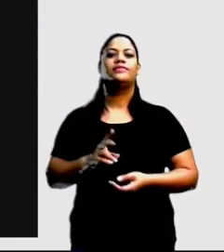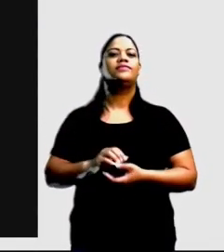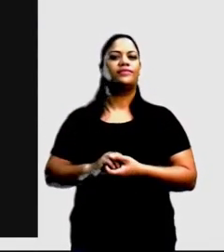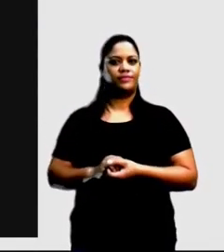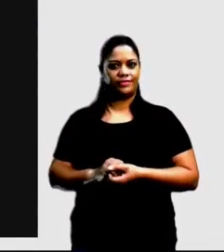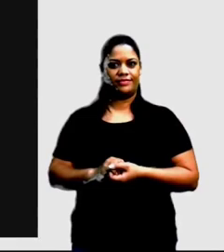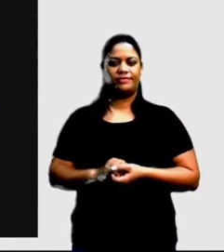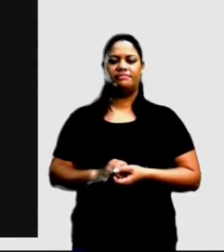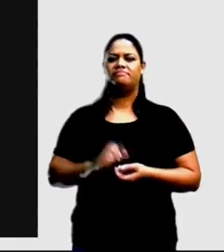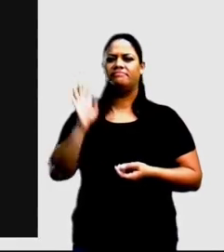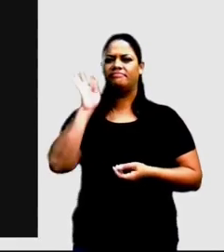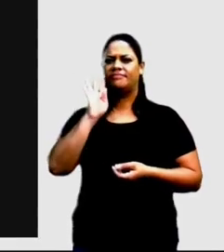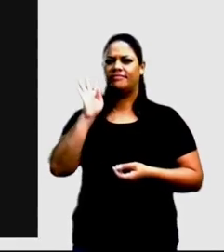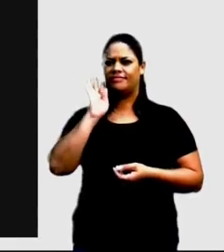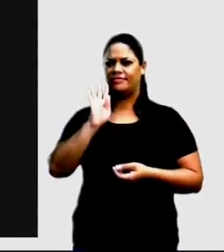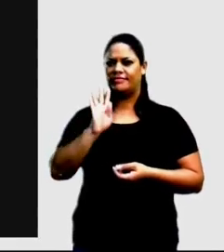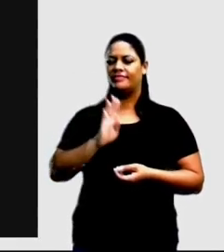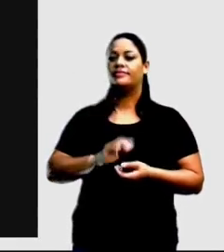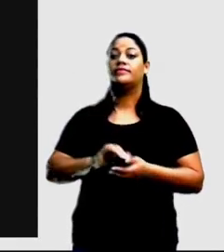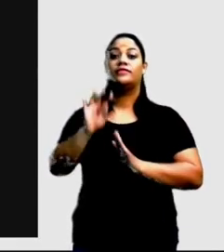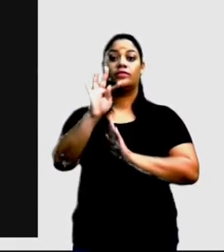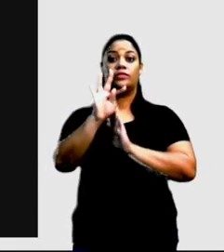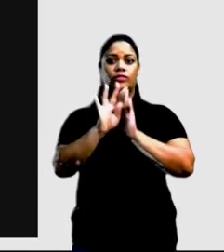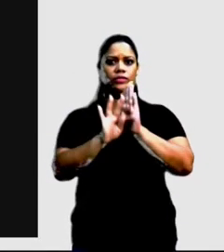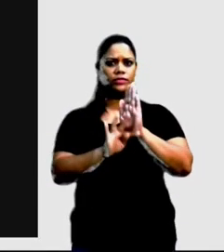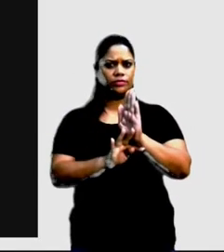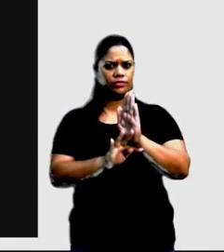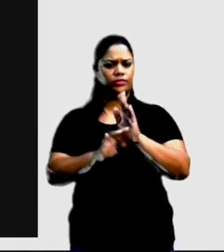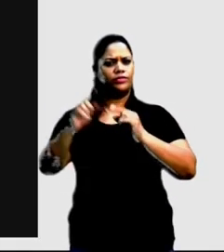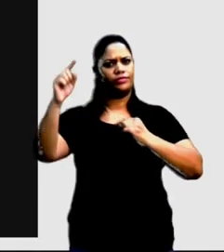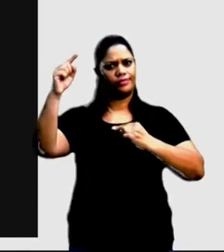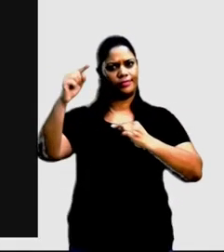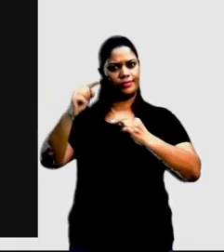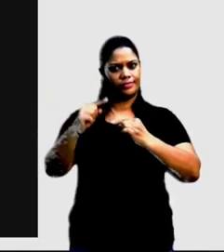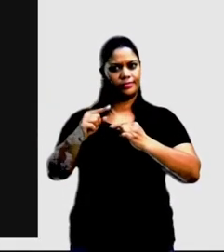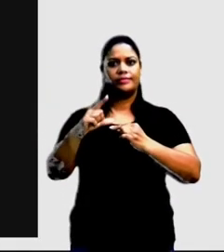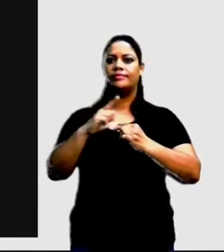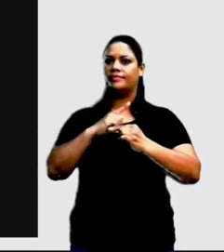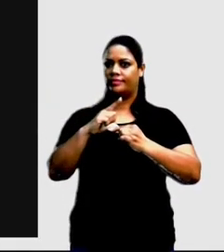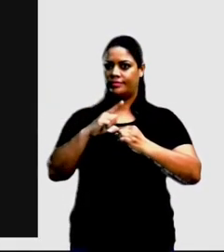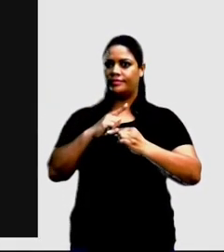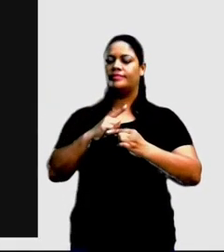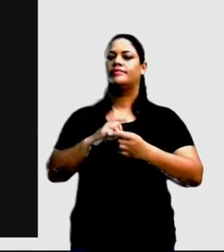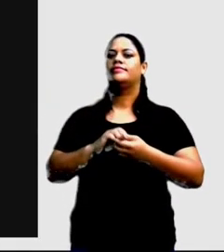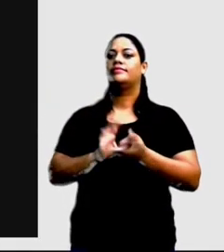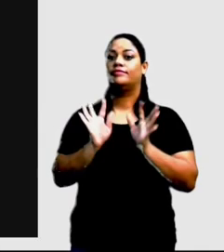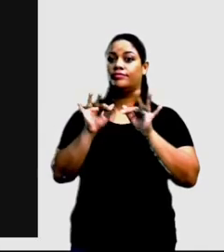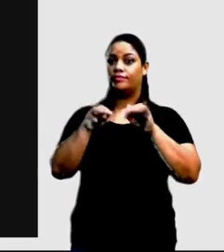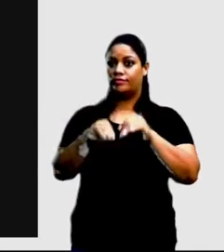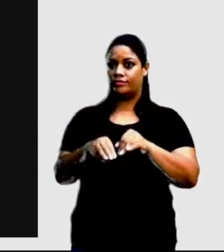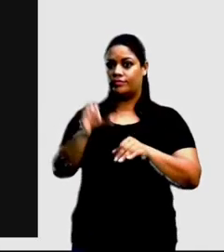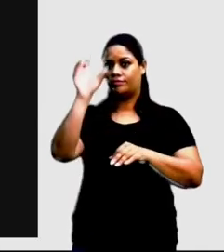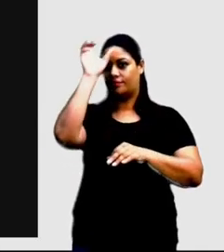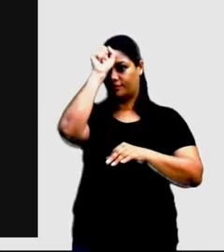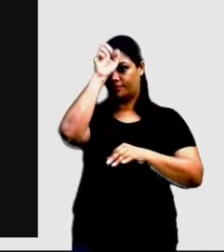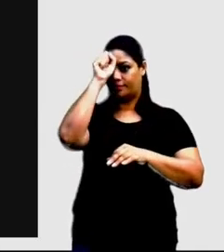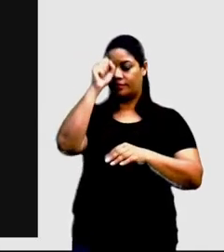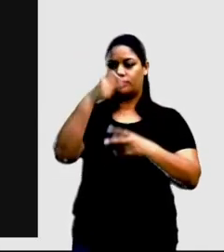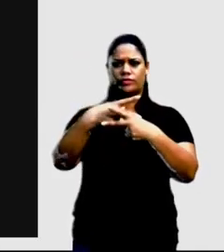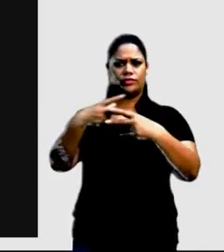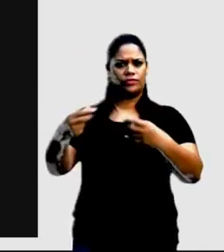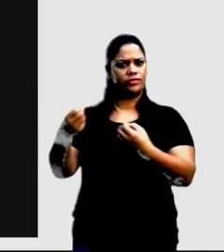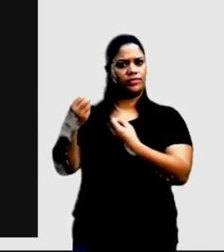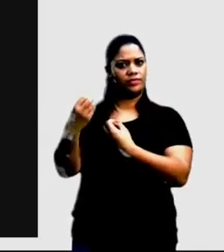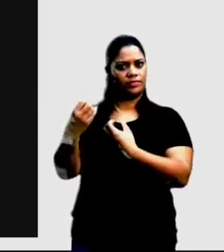fábula. Fábulas são textos pequenos que possuem uma moral no final, algo a nos ensinar